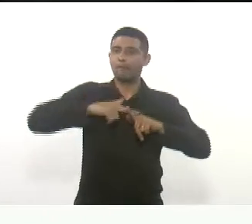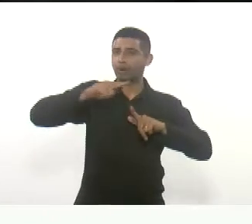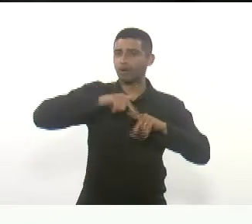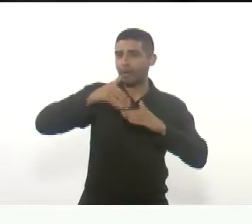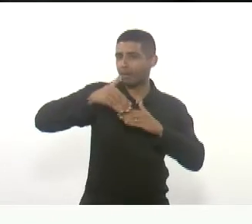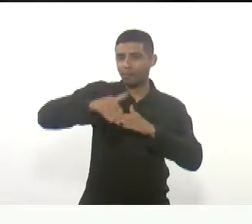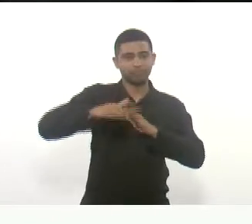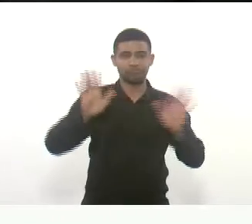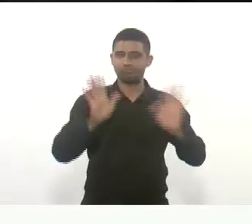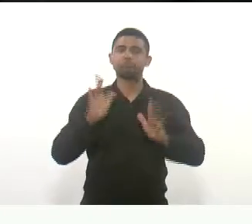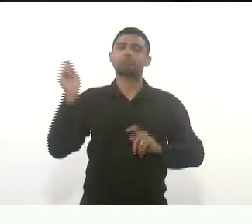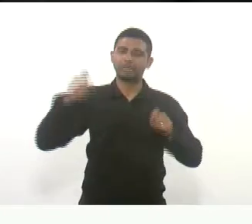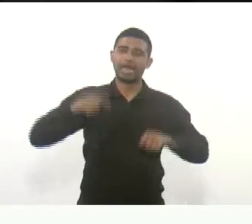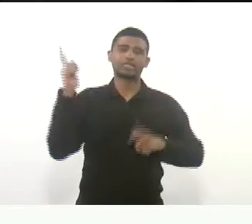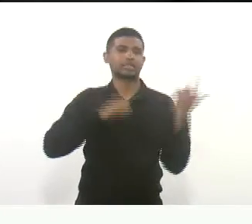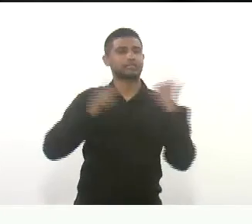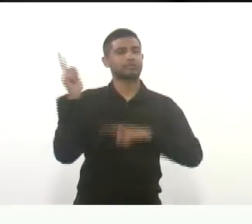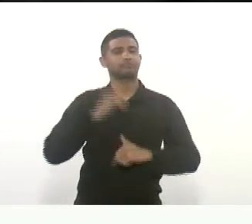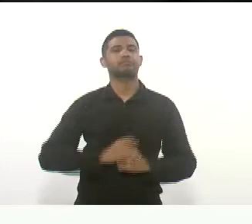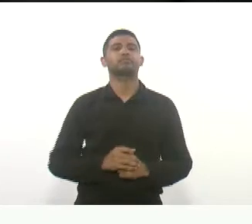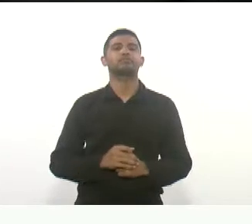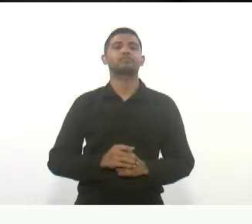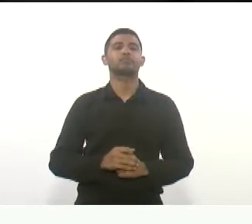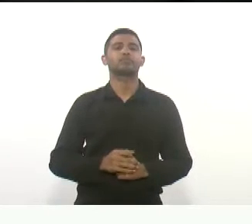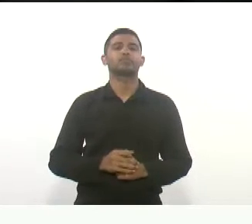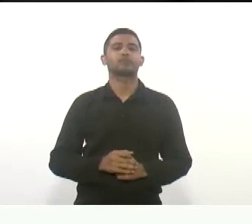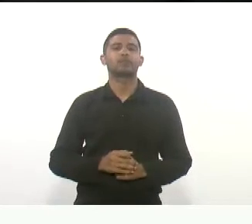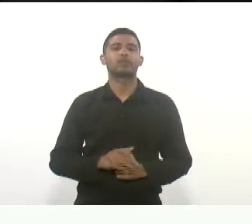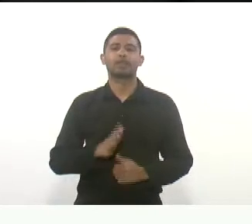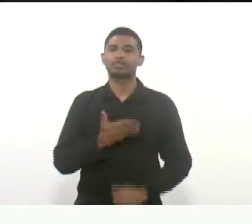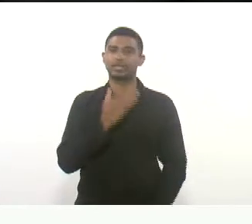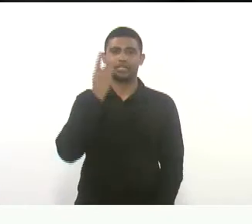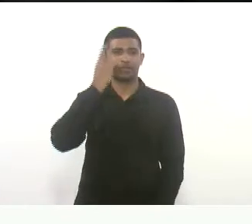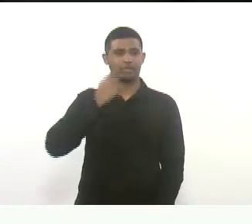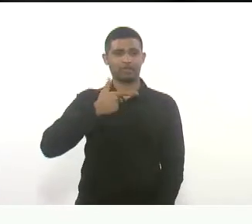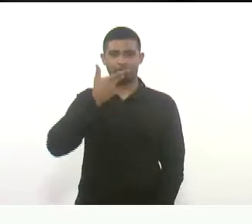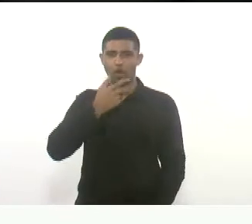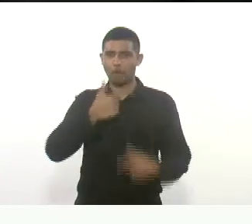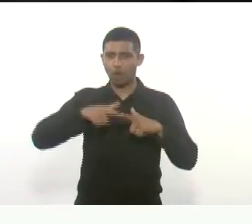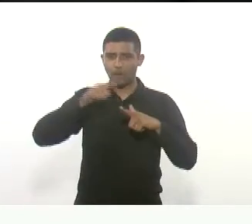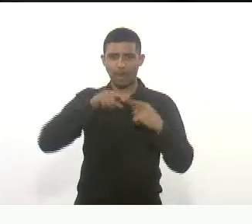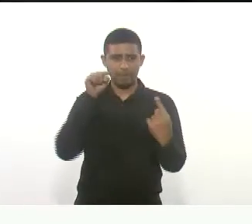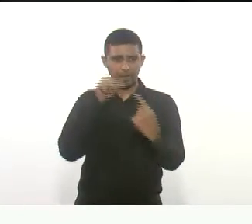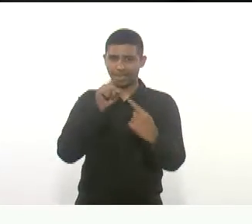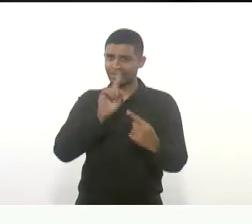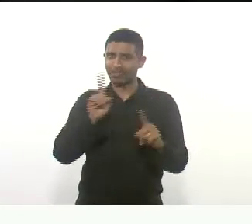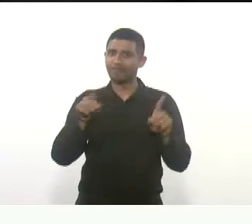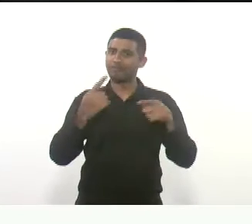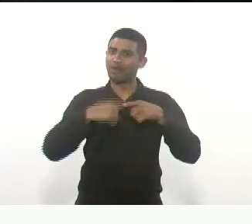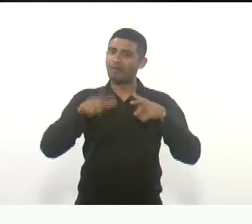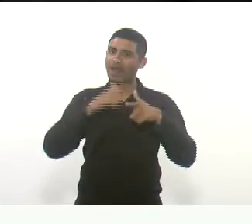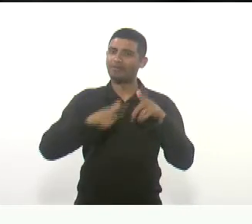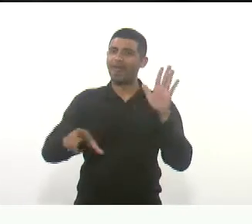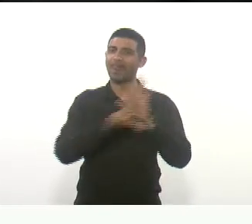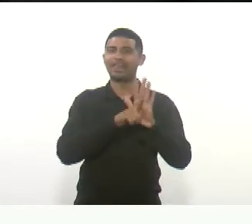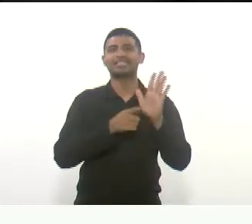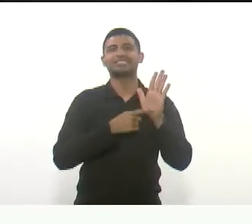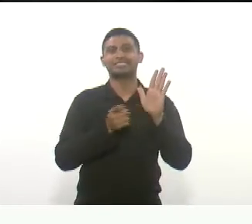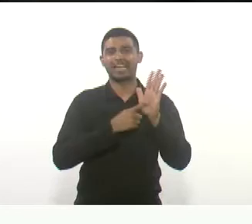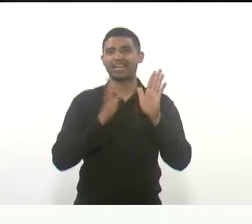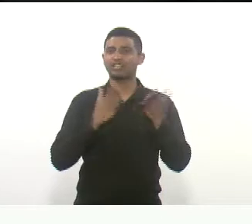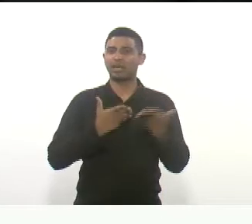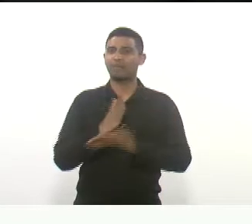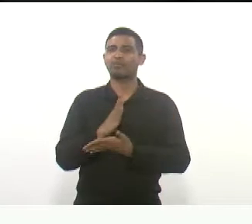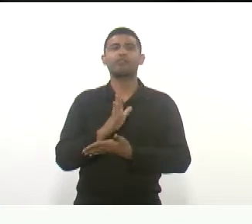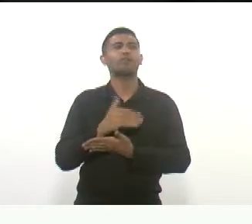problema em alcançar essa meta do PNE, mas já vimos aqui pela fala do deputado que o nosso problema não é a meta do PNE, e sim a lei, sim. Que está em vigor. E qual